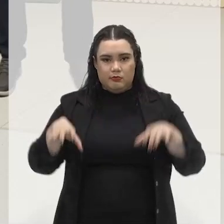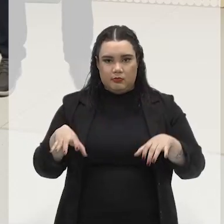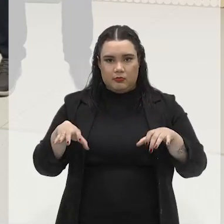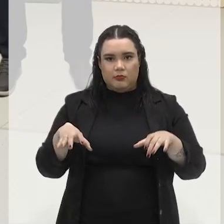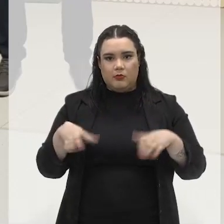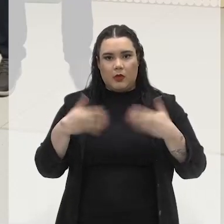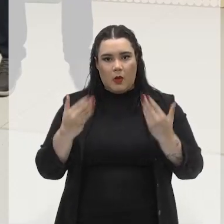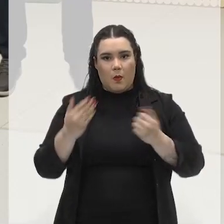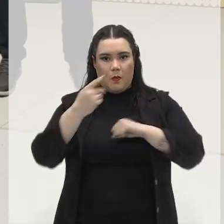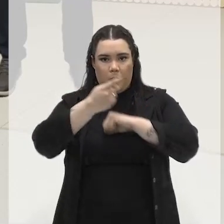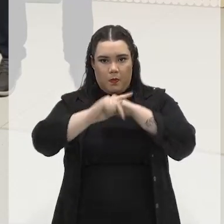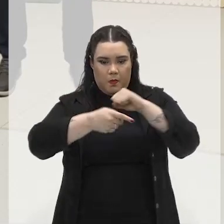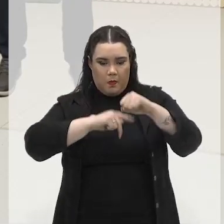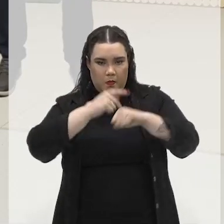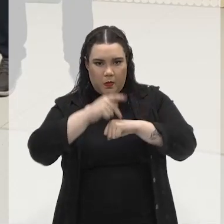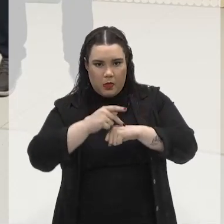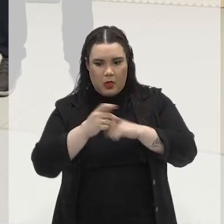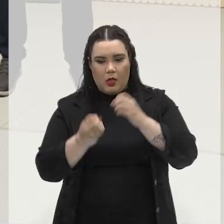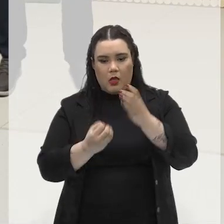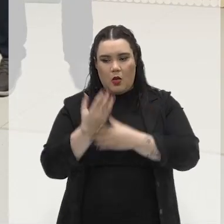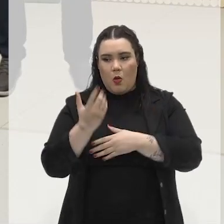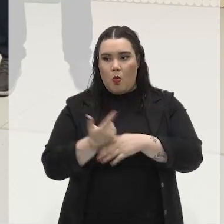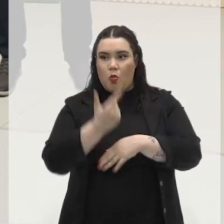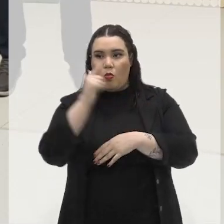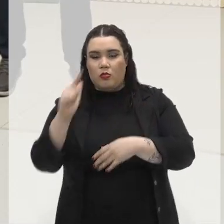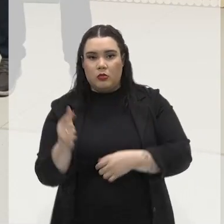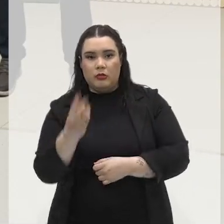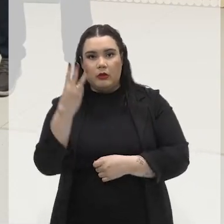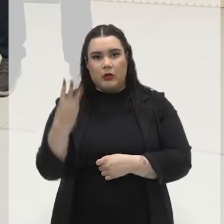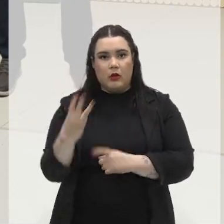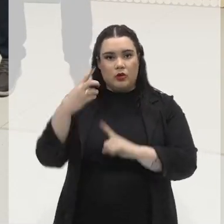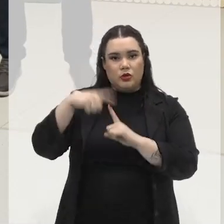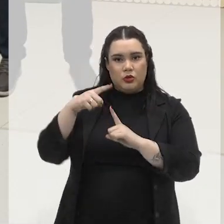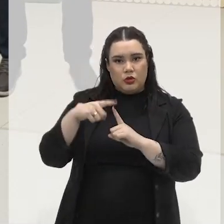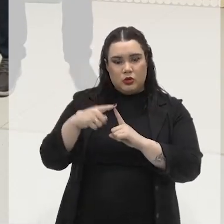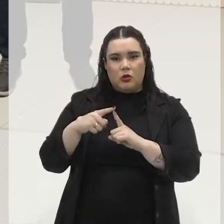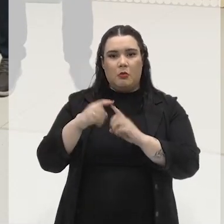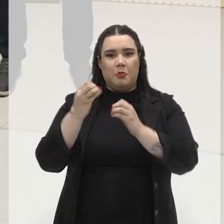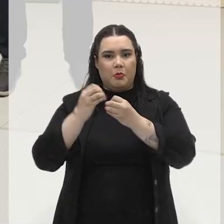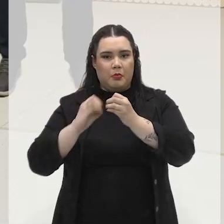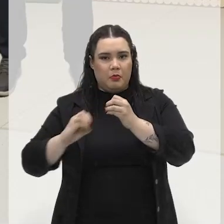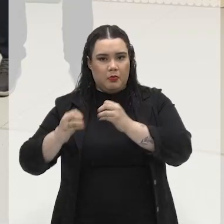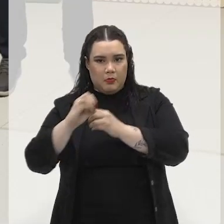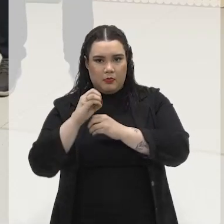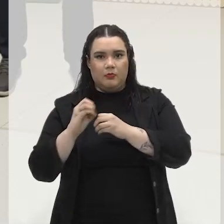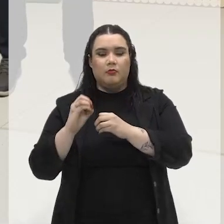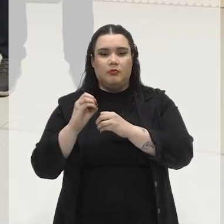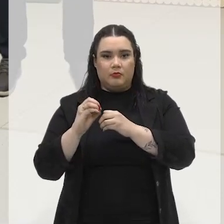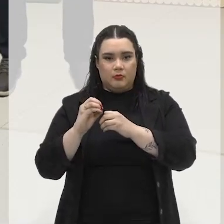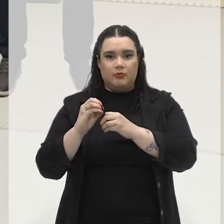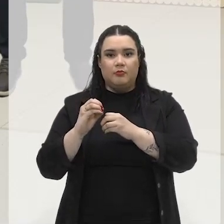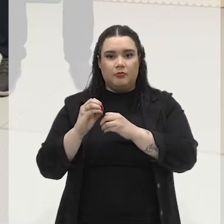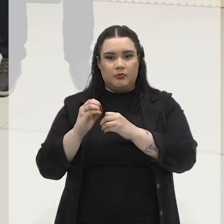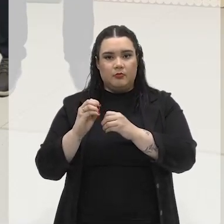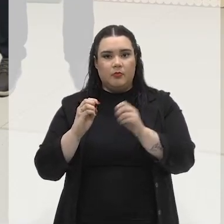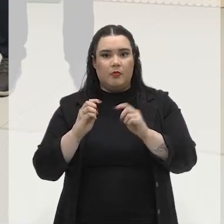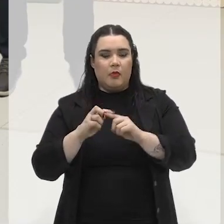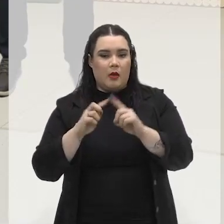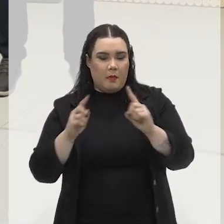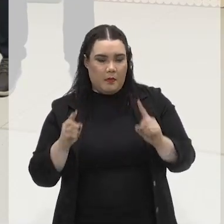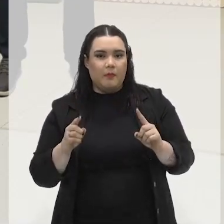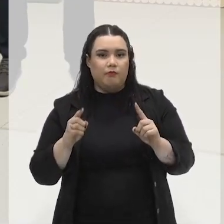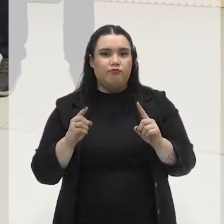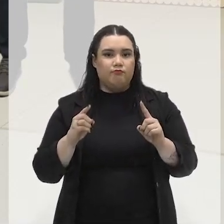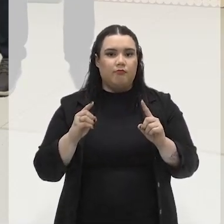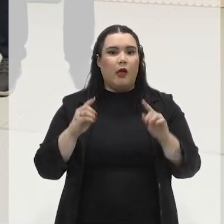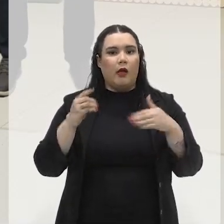próton ele é formado por outras 3 partículas? Sim. E olha que o próton ele é bem pequenininho, mas ele não é elementar.